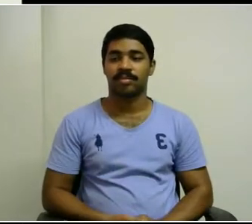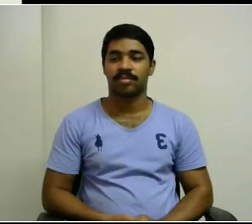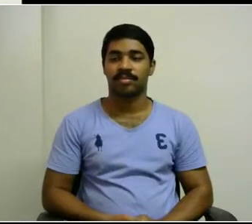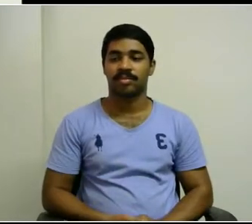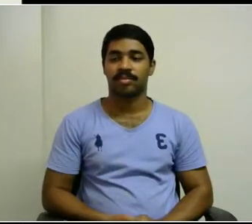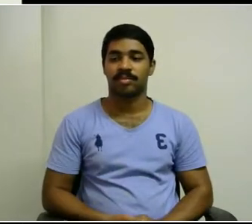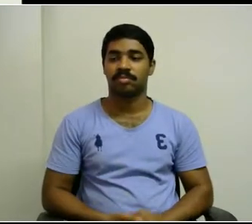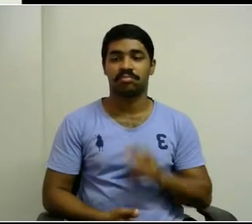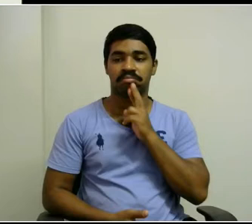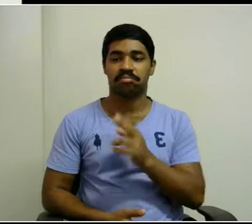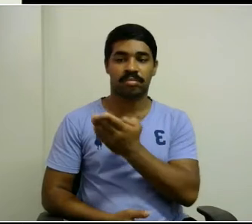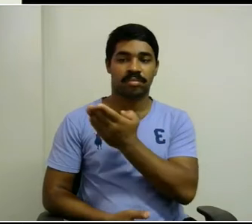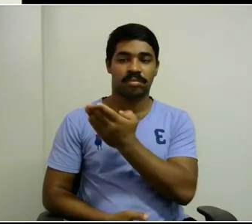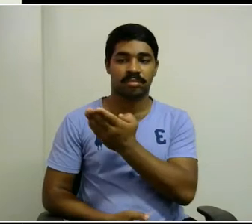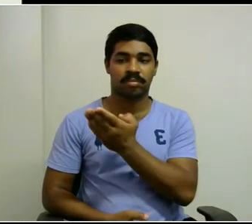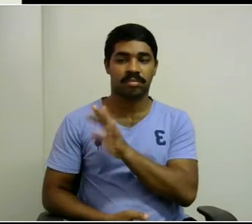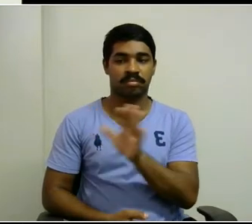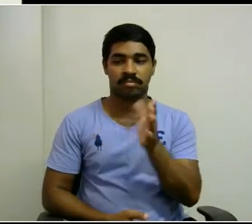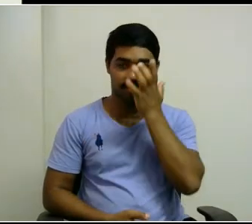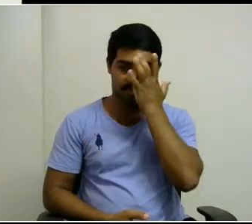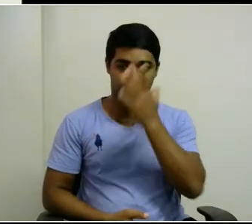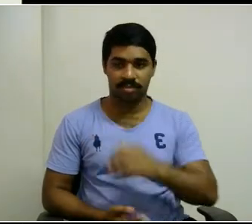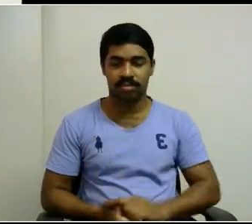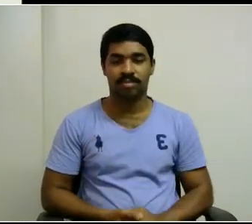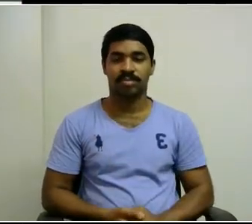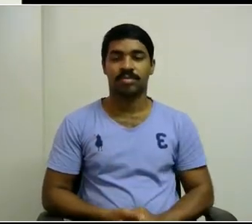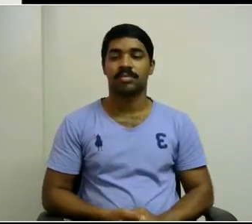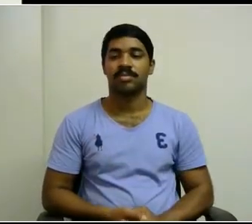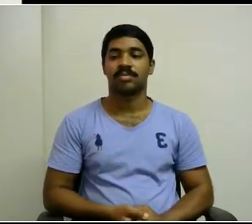Bem simples, fácil, direto.